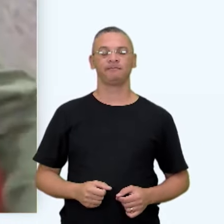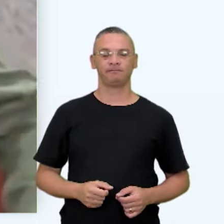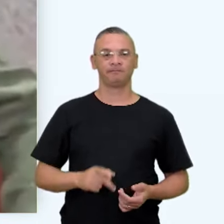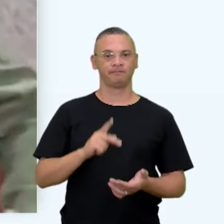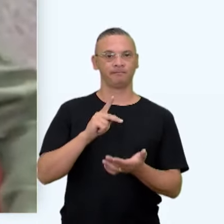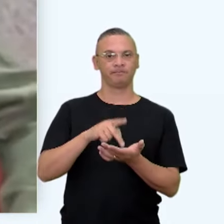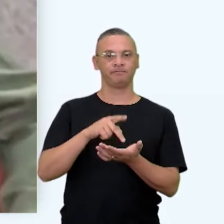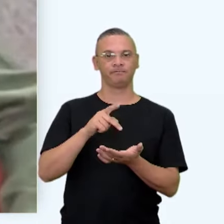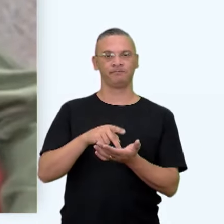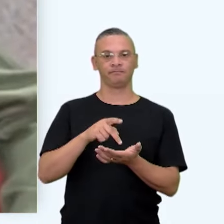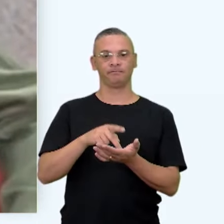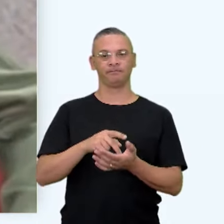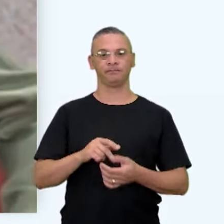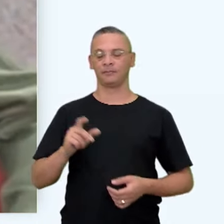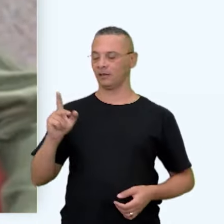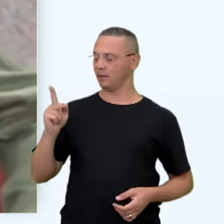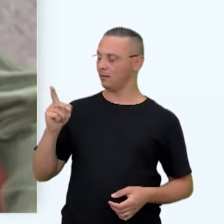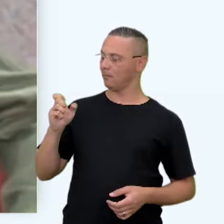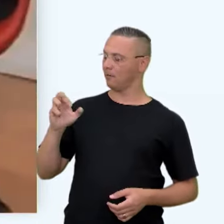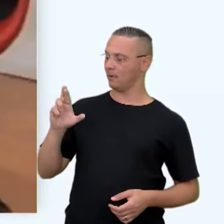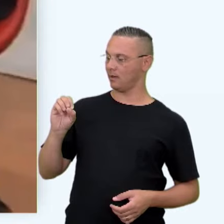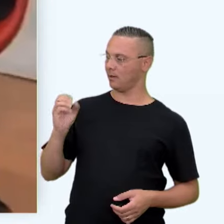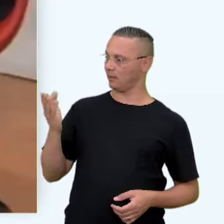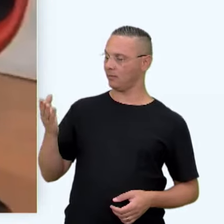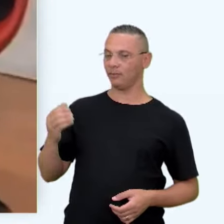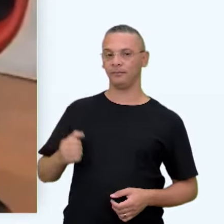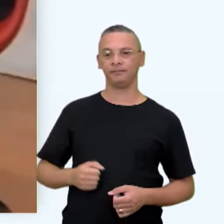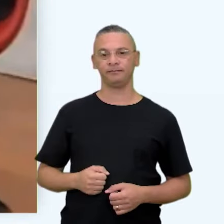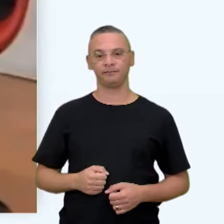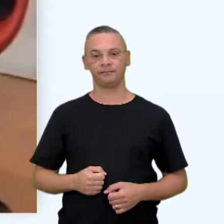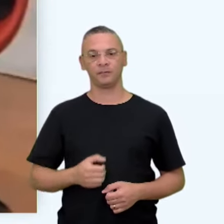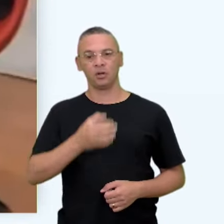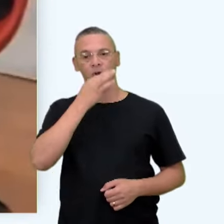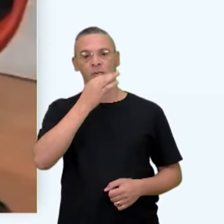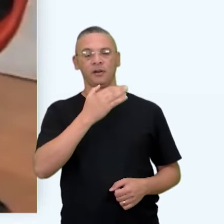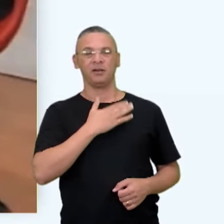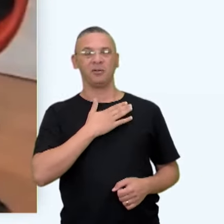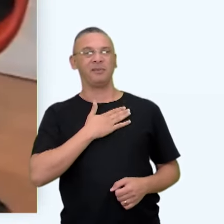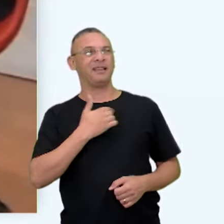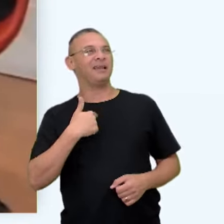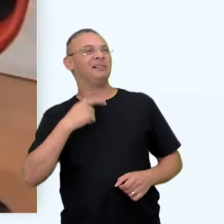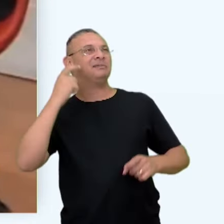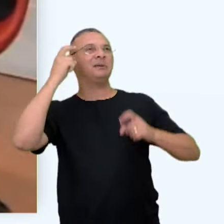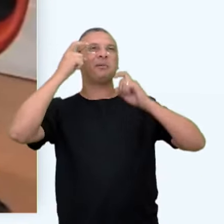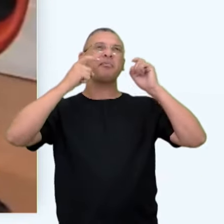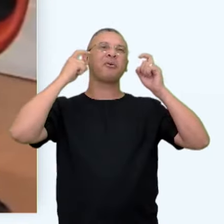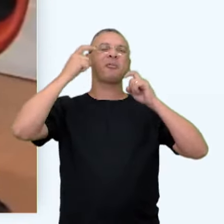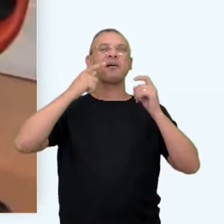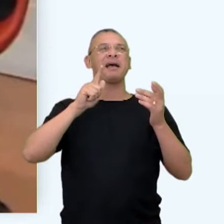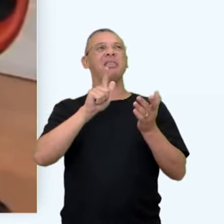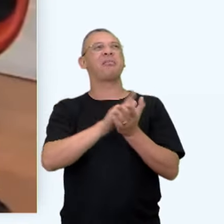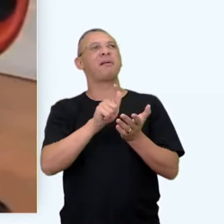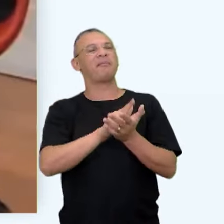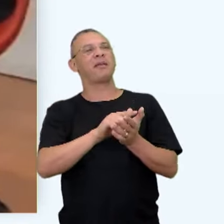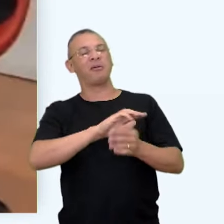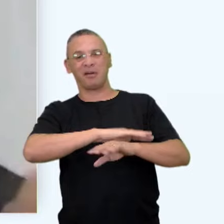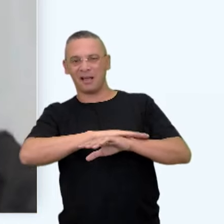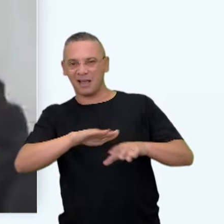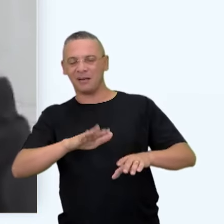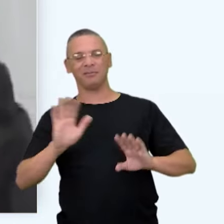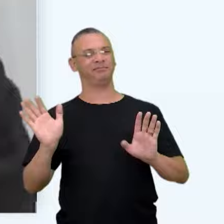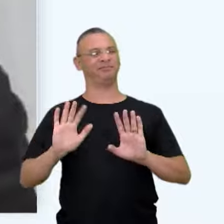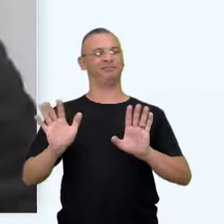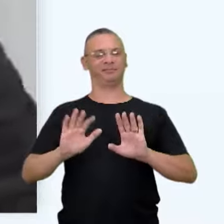Doria. Pois na verdade, eu não me preocupo muito com isso, Diniz. Veja